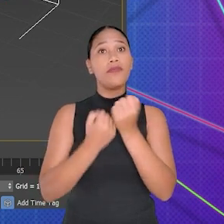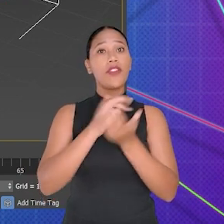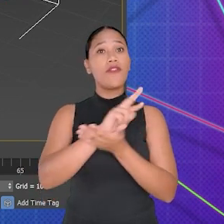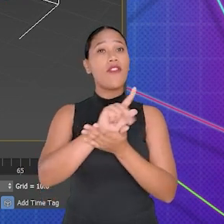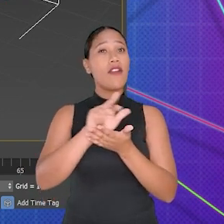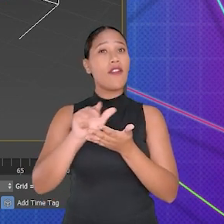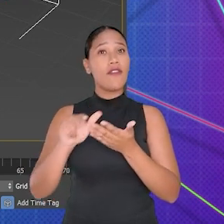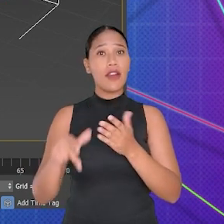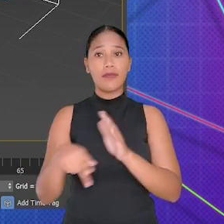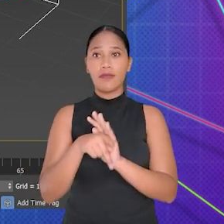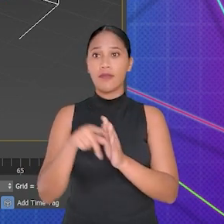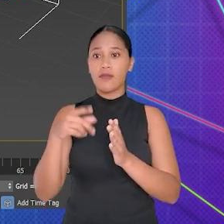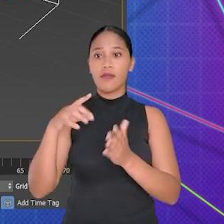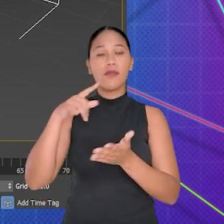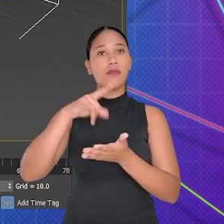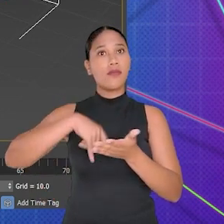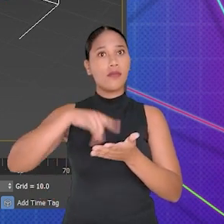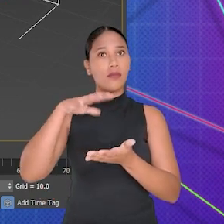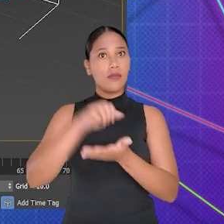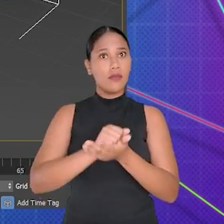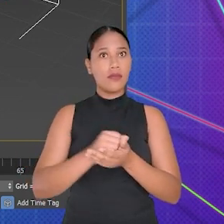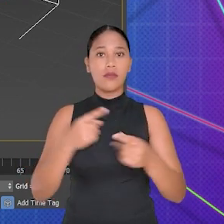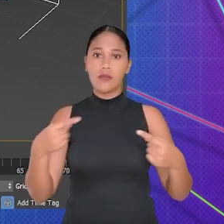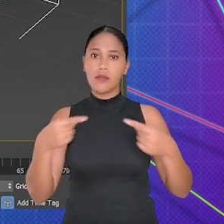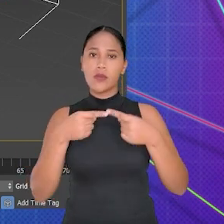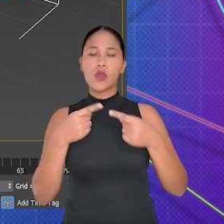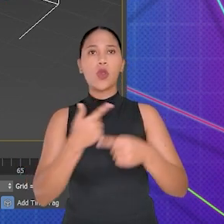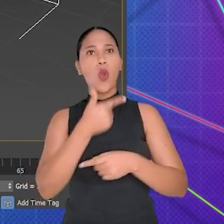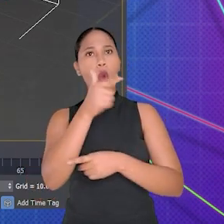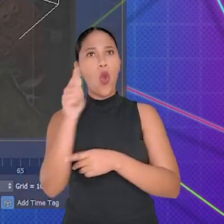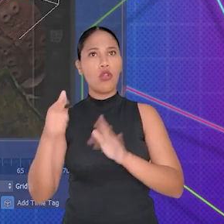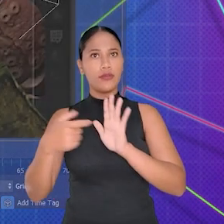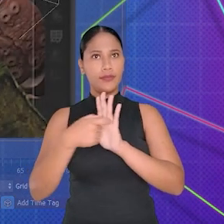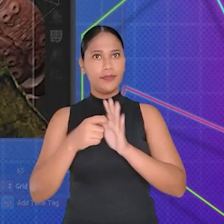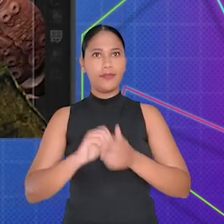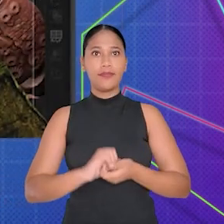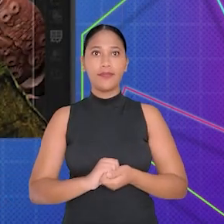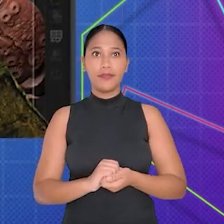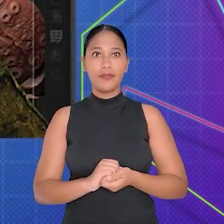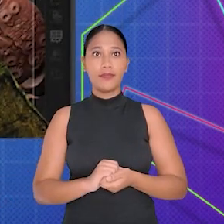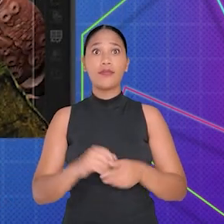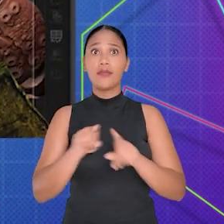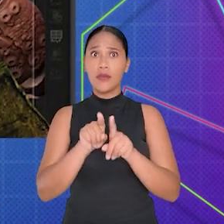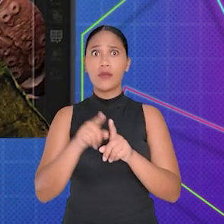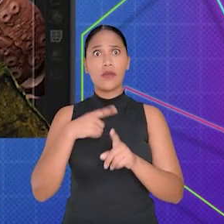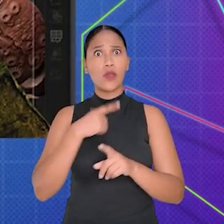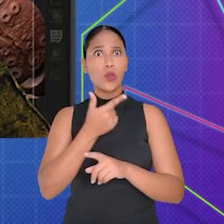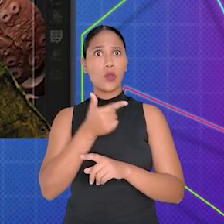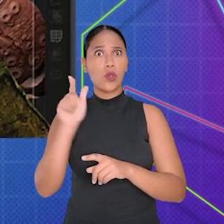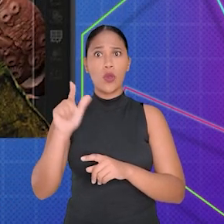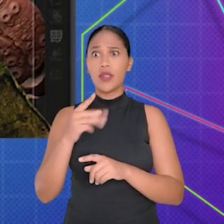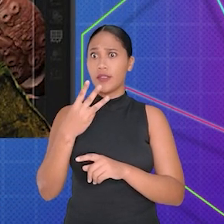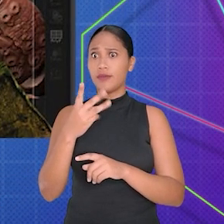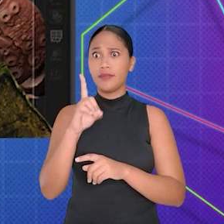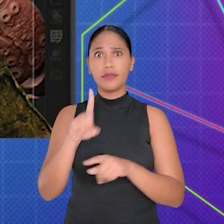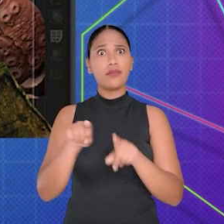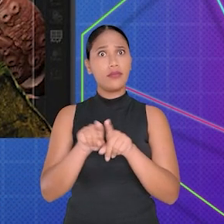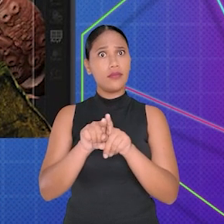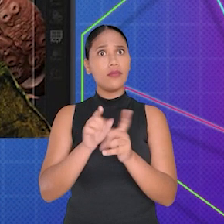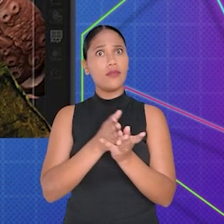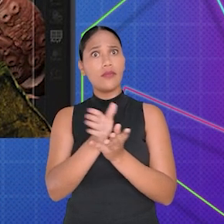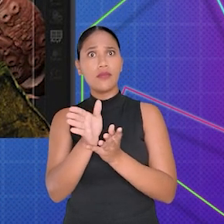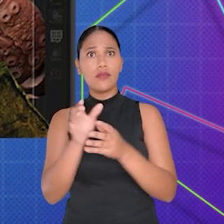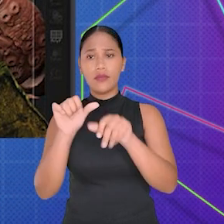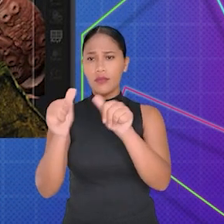suporte a vários formatos de arquivos, o que facilita a integração com outros softwares. O ZBrush é um software de modelagem 3D focado